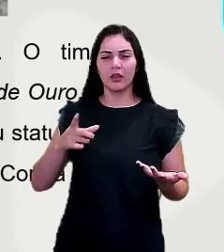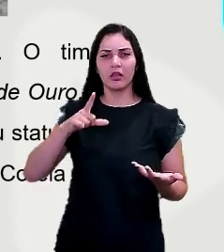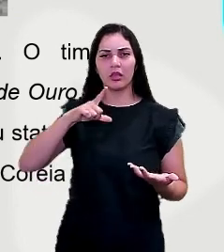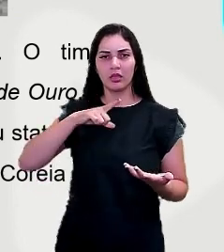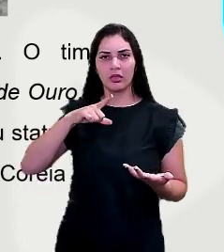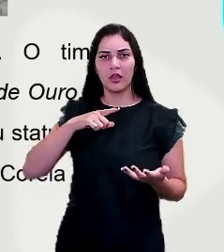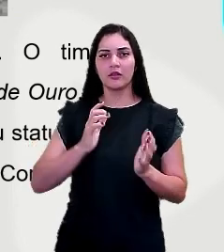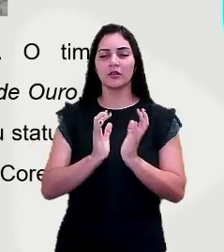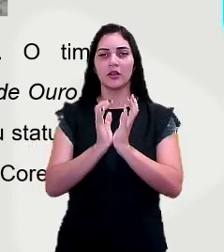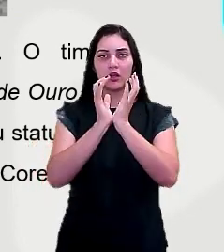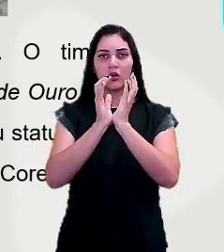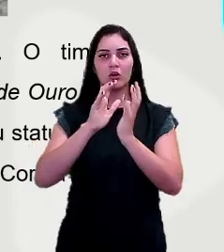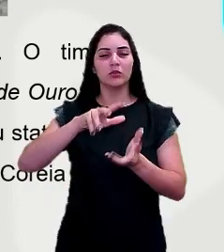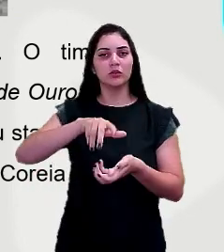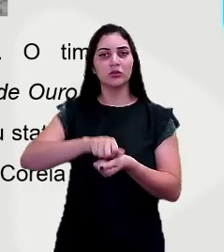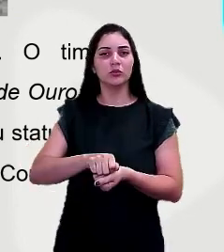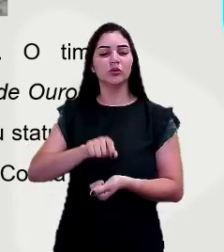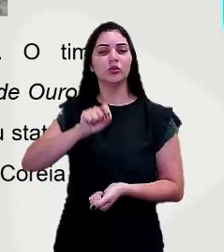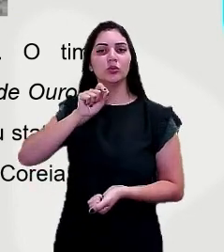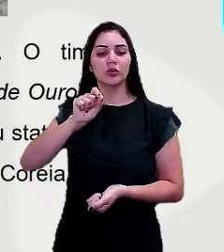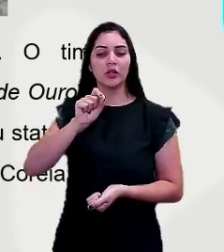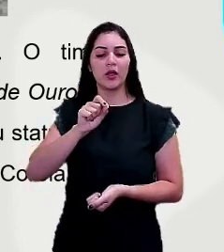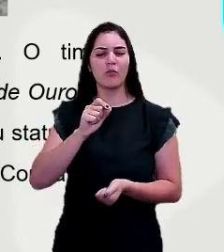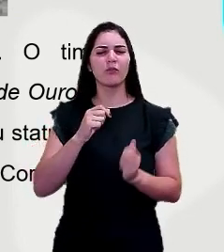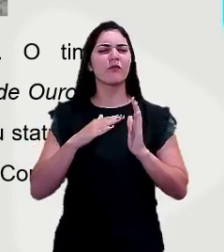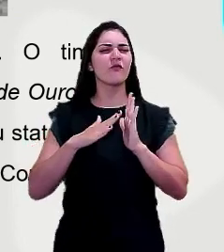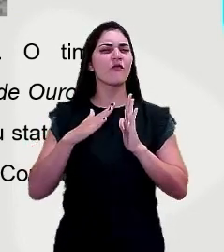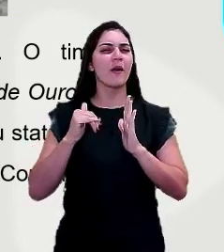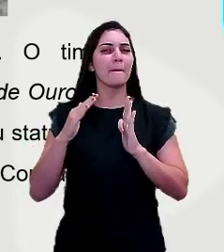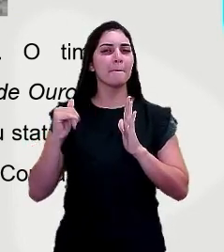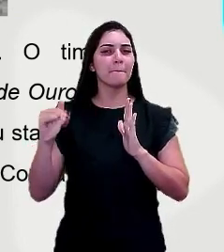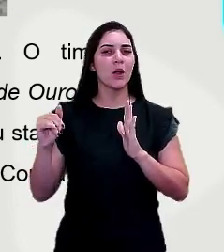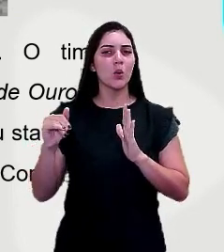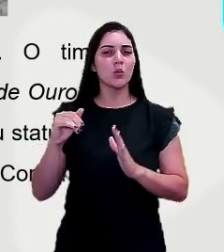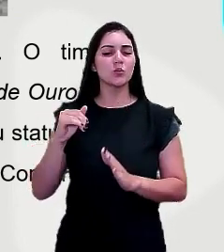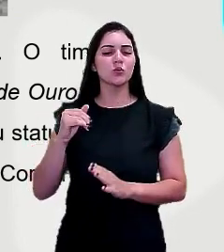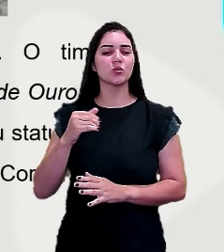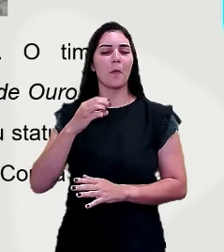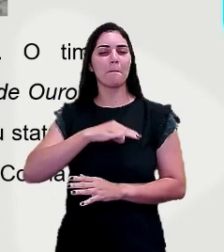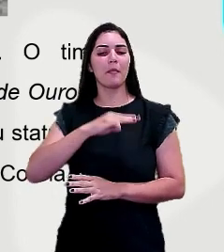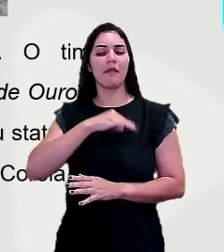Existe na Copa do Mundo um famoso milagre de Berna. Vocês vão entender um pouquinho o que é.